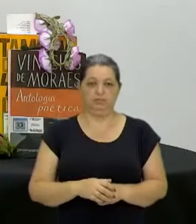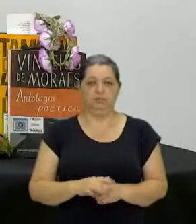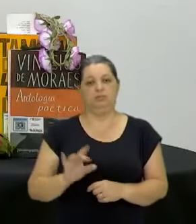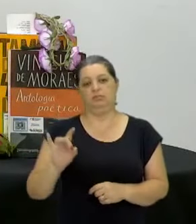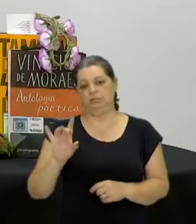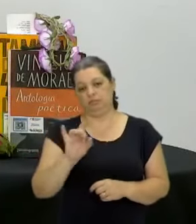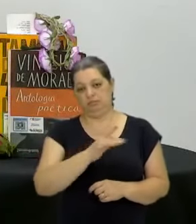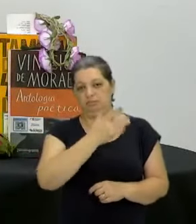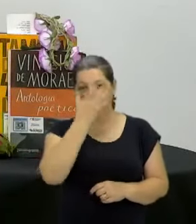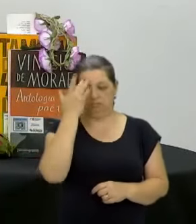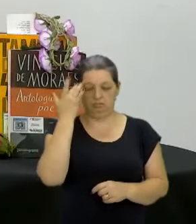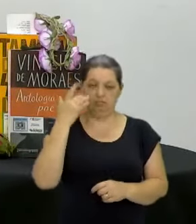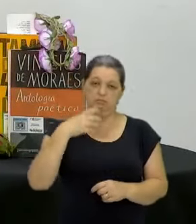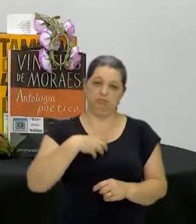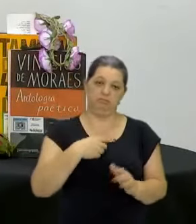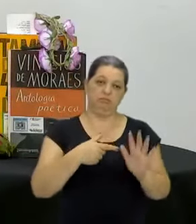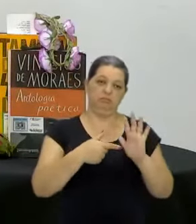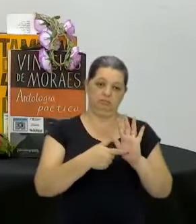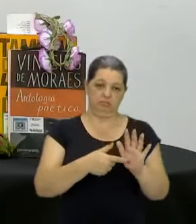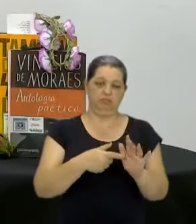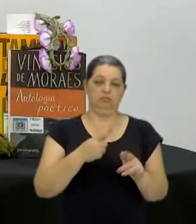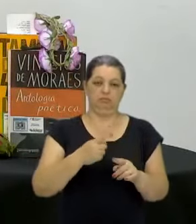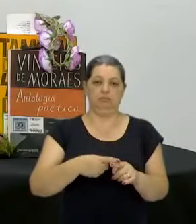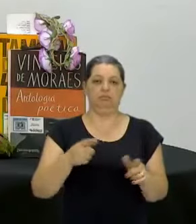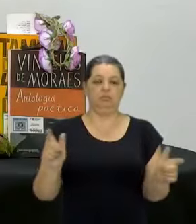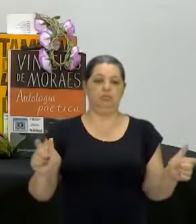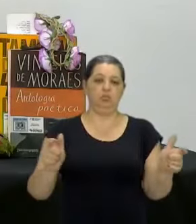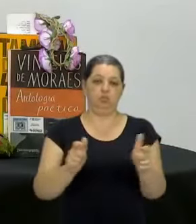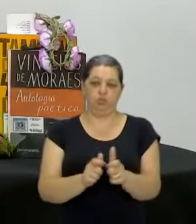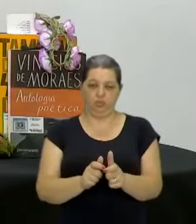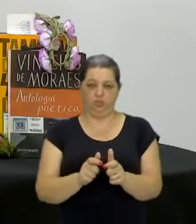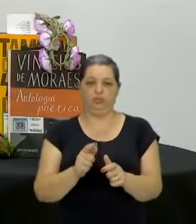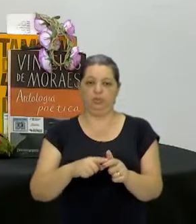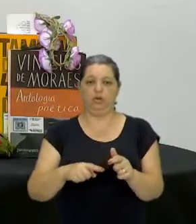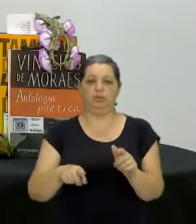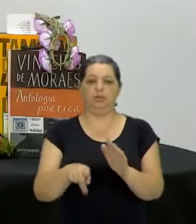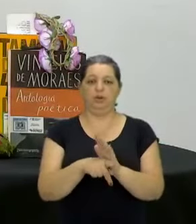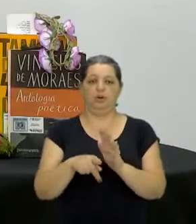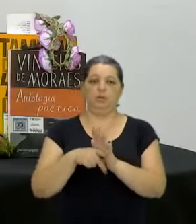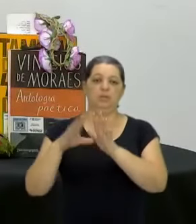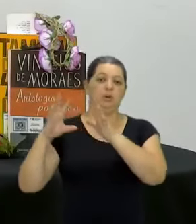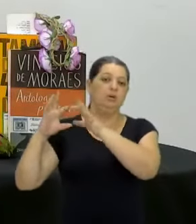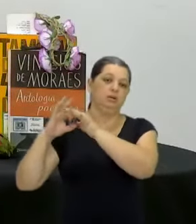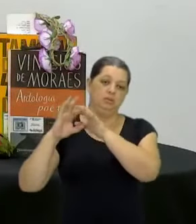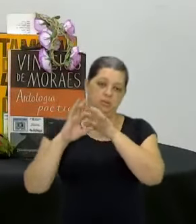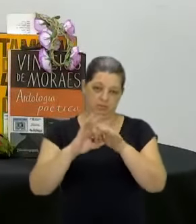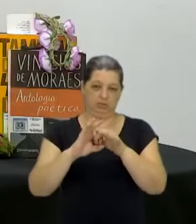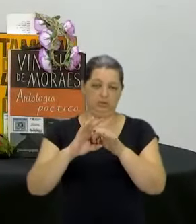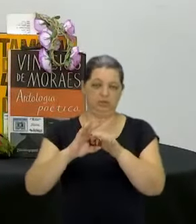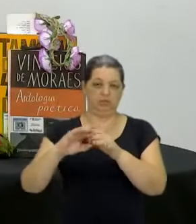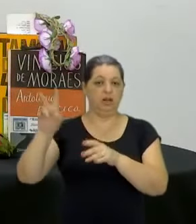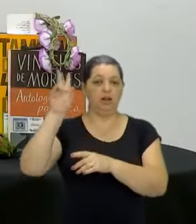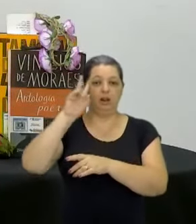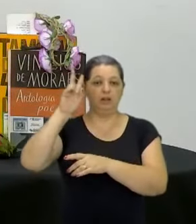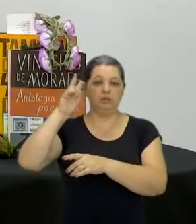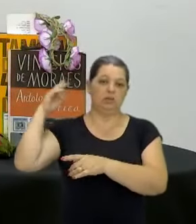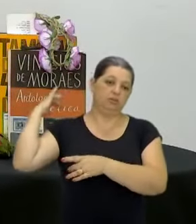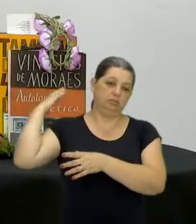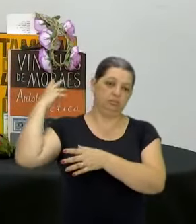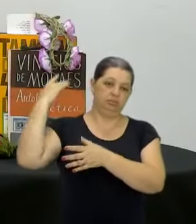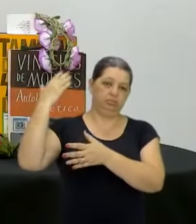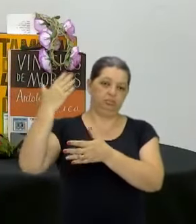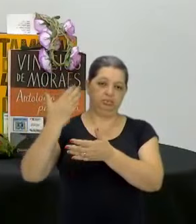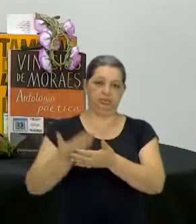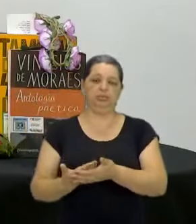prefere identificar, são menores ainda. Então, para a gente observar esse contexto socio-histórico, né? Então, como a nossa sociedade tem